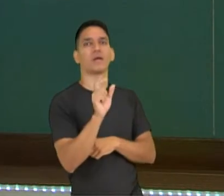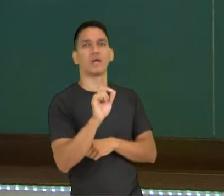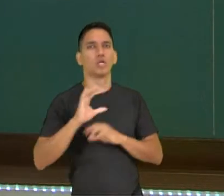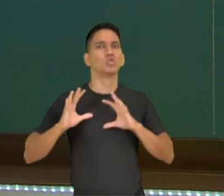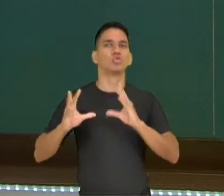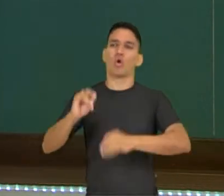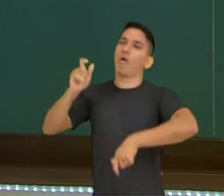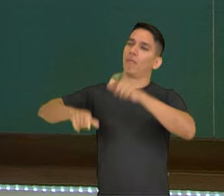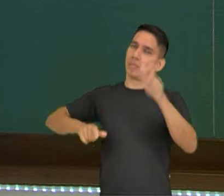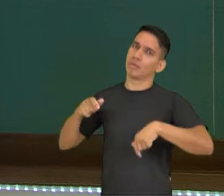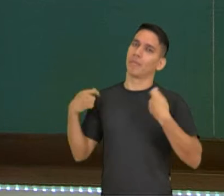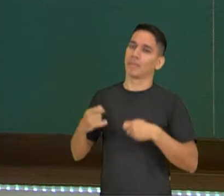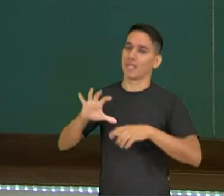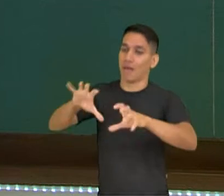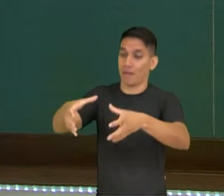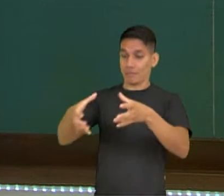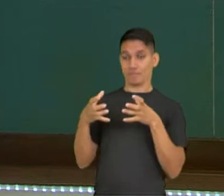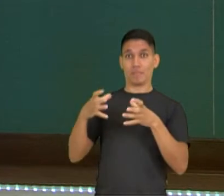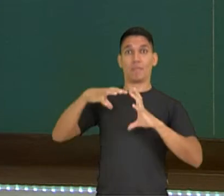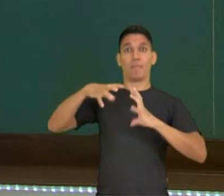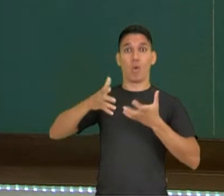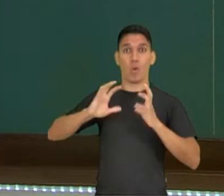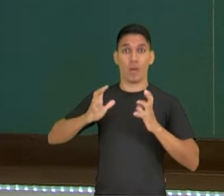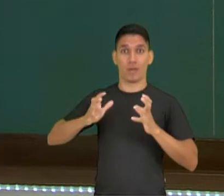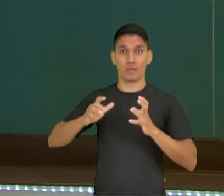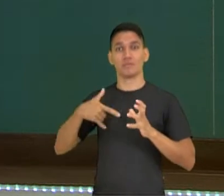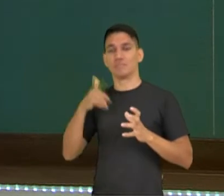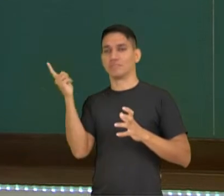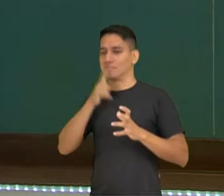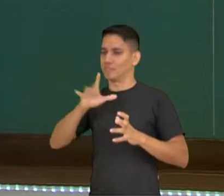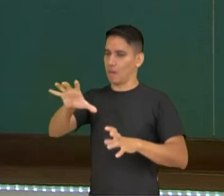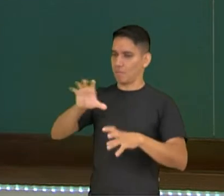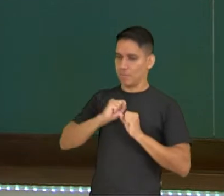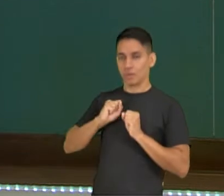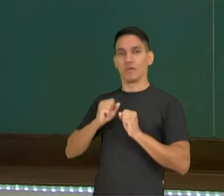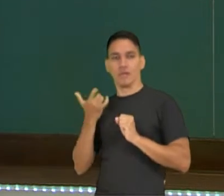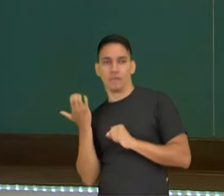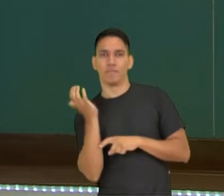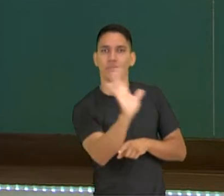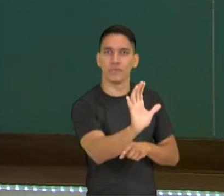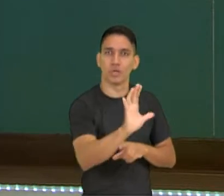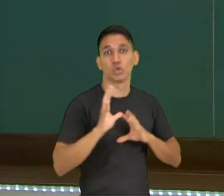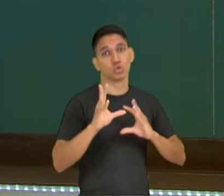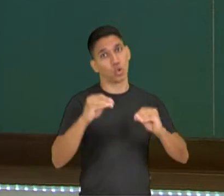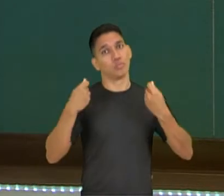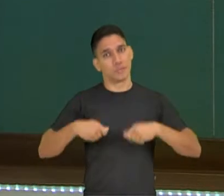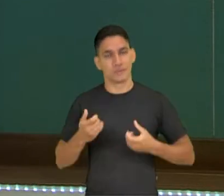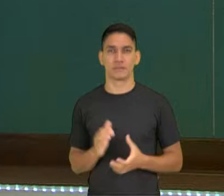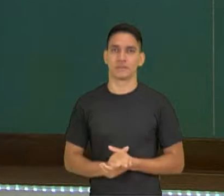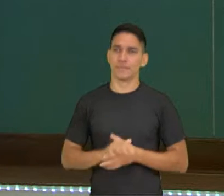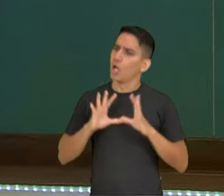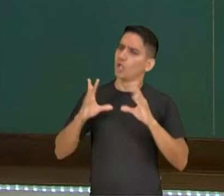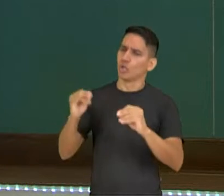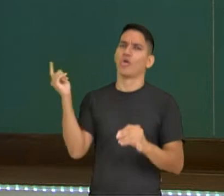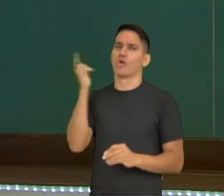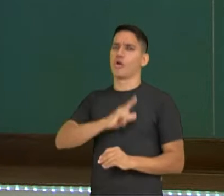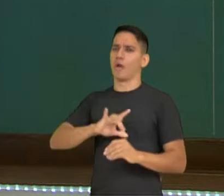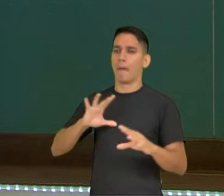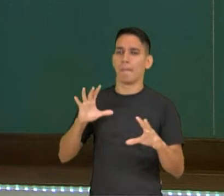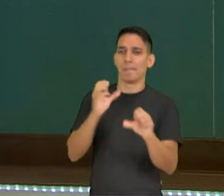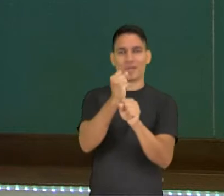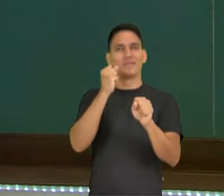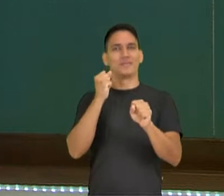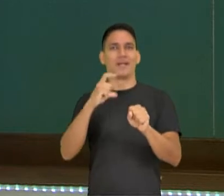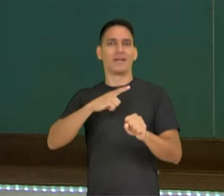as pessoas têm que encostar a mão na bola, tá? Então, todos passam, todos tocam. Todos marcam pontos. Então,